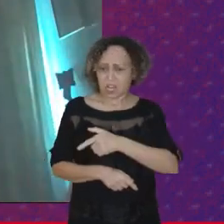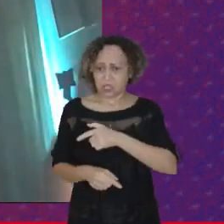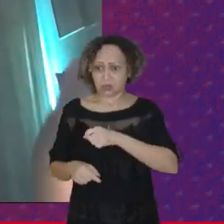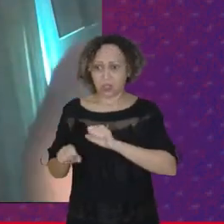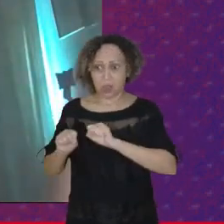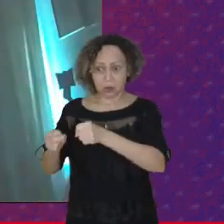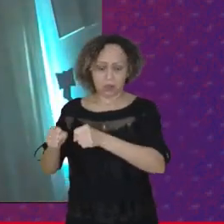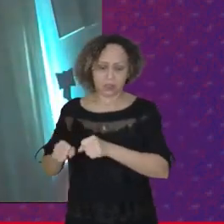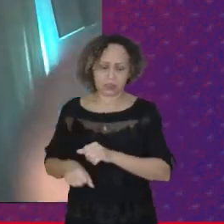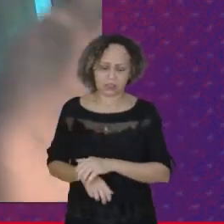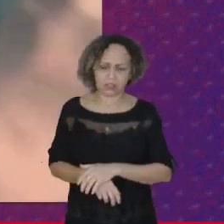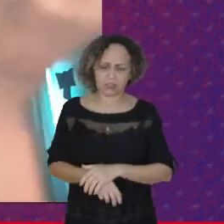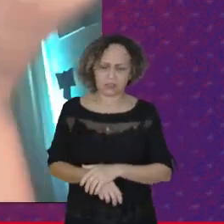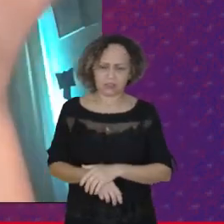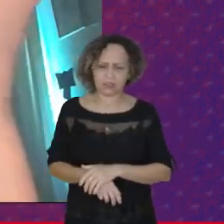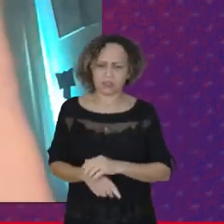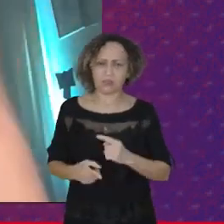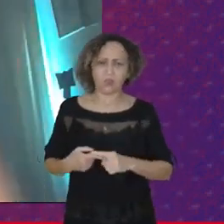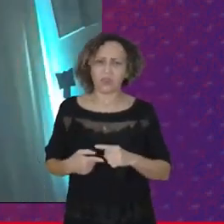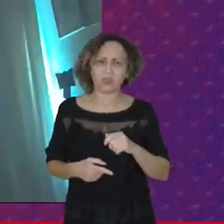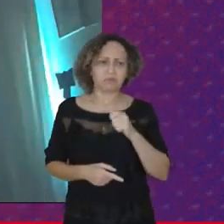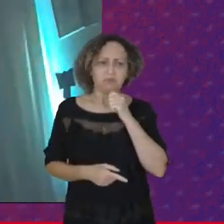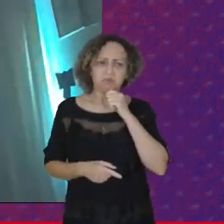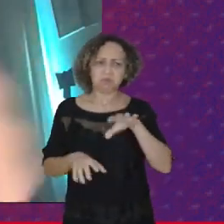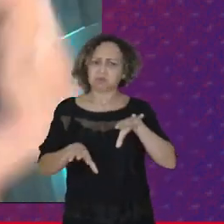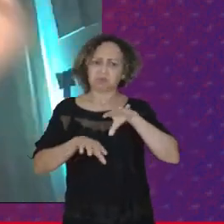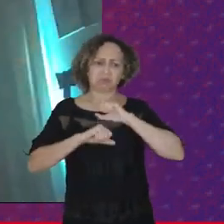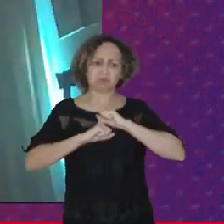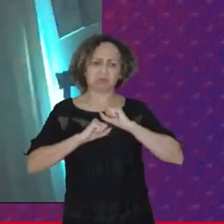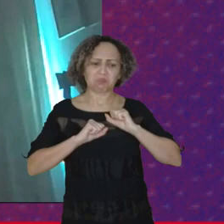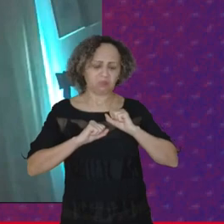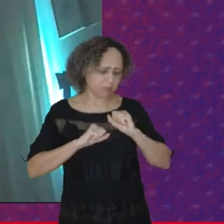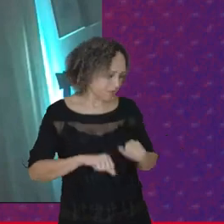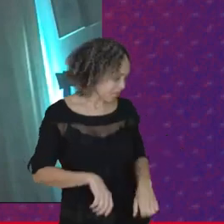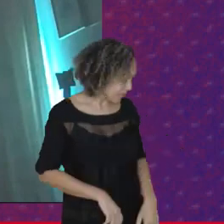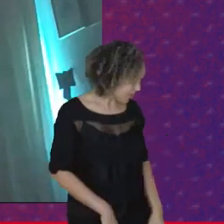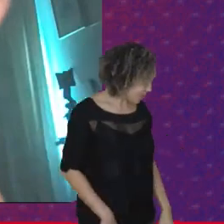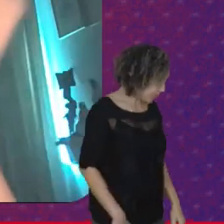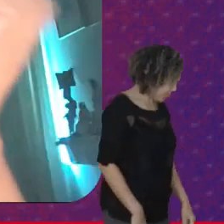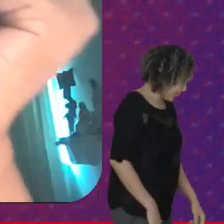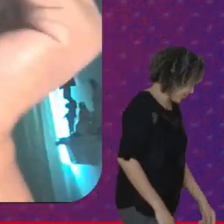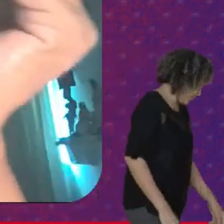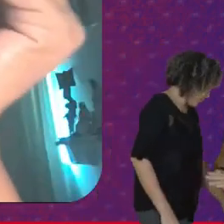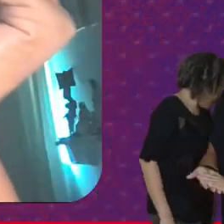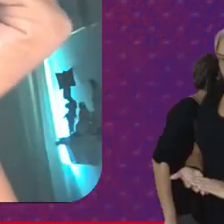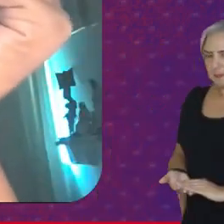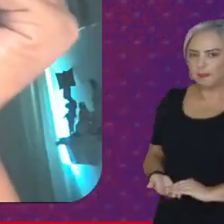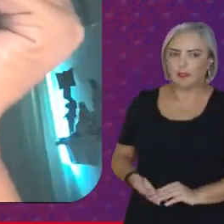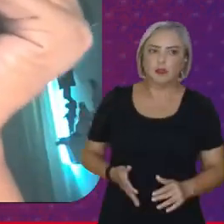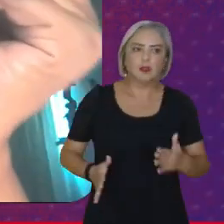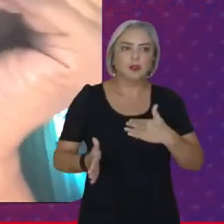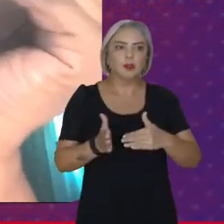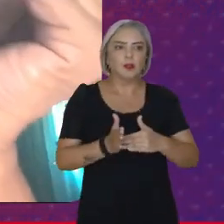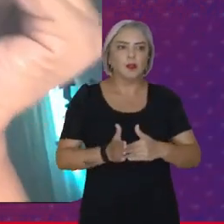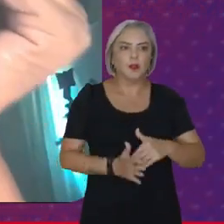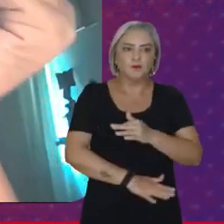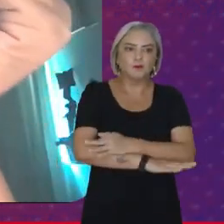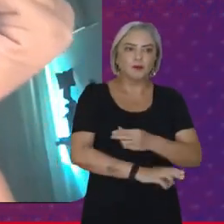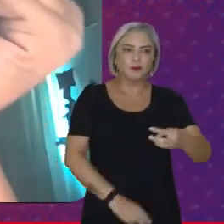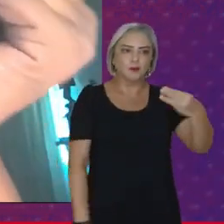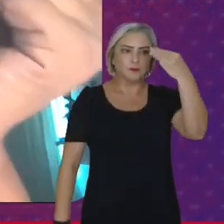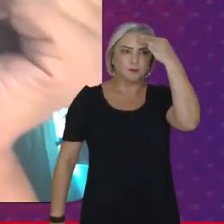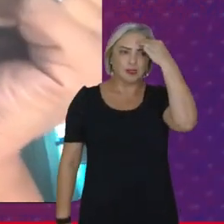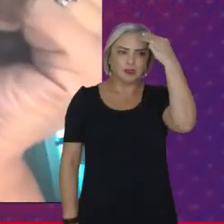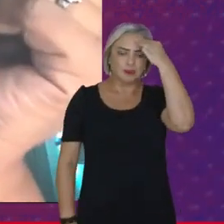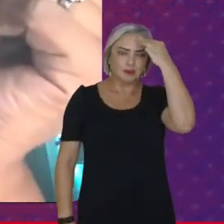Porque não incorporamos ainda na sua integralidade o ser físico, mental